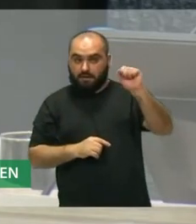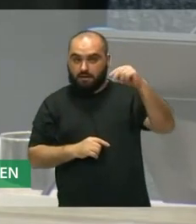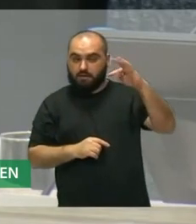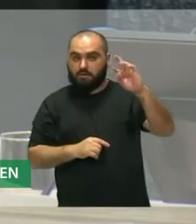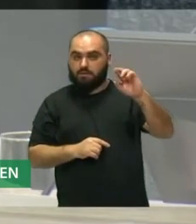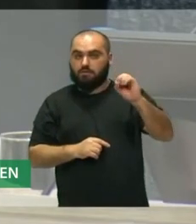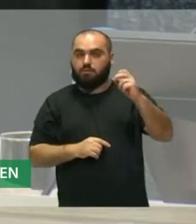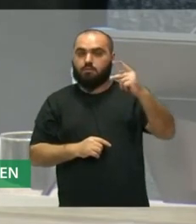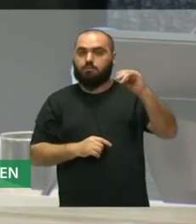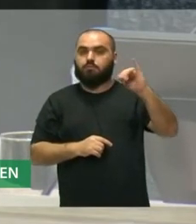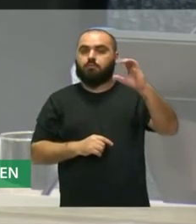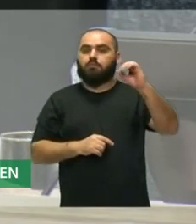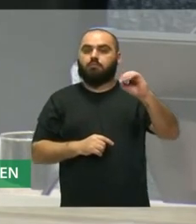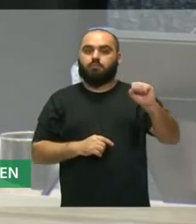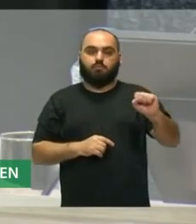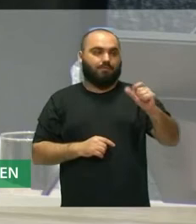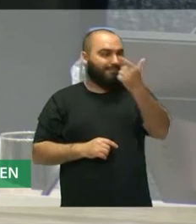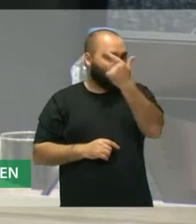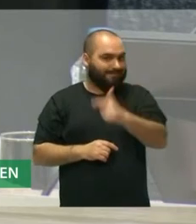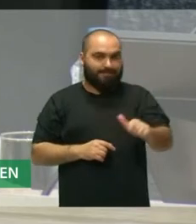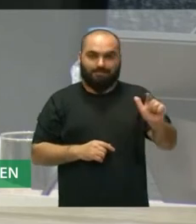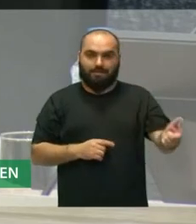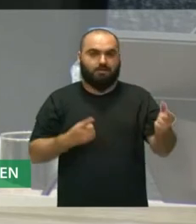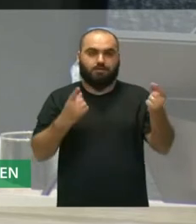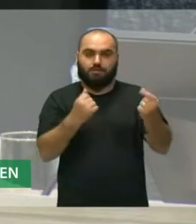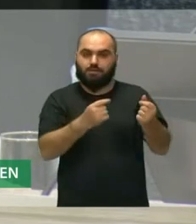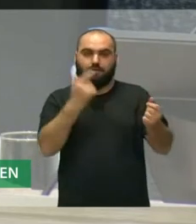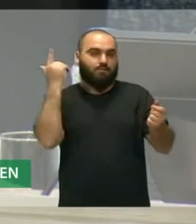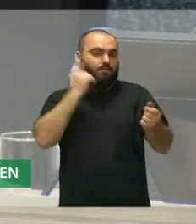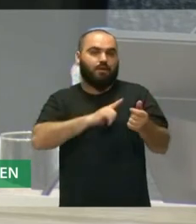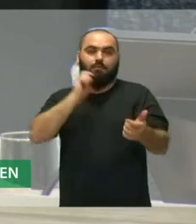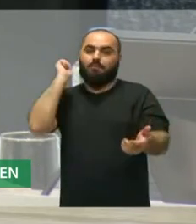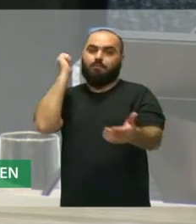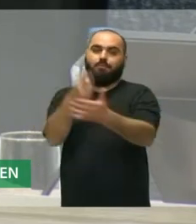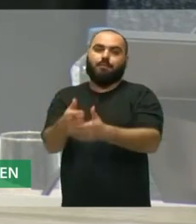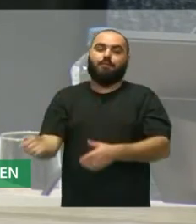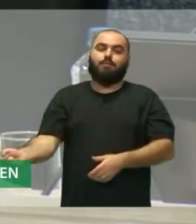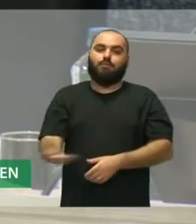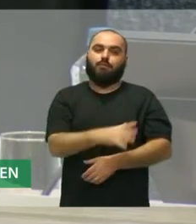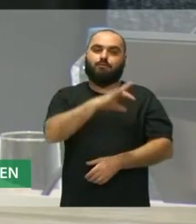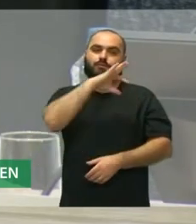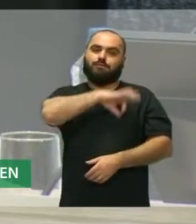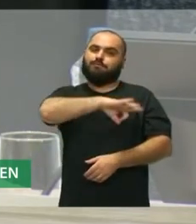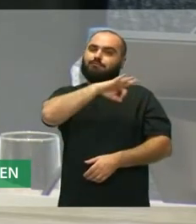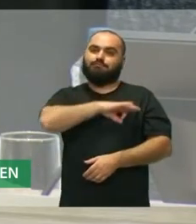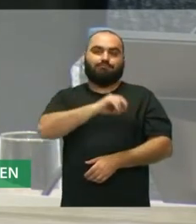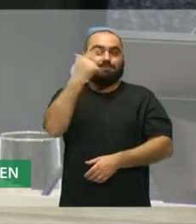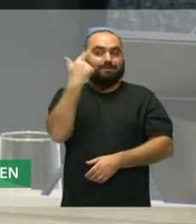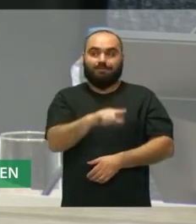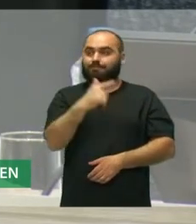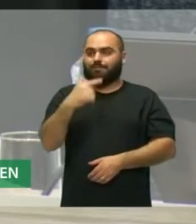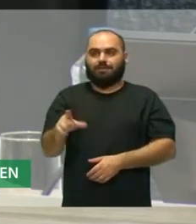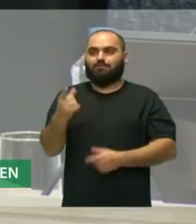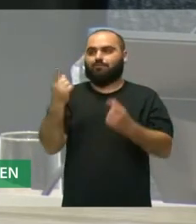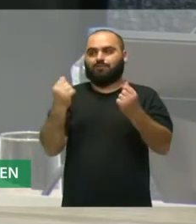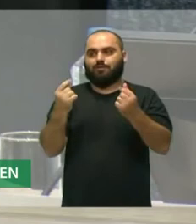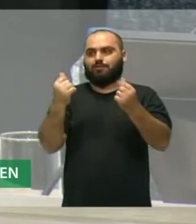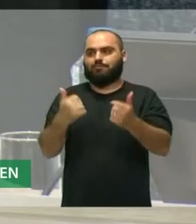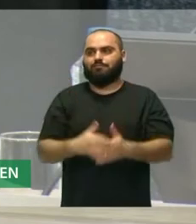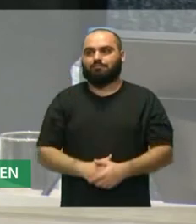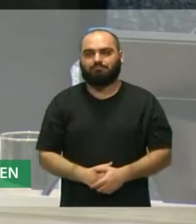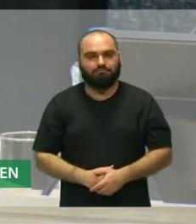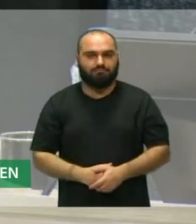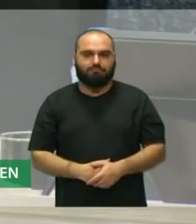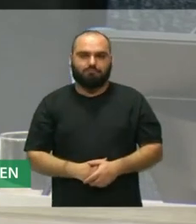nós não temos recurso para bancar o novo piso de enfermagem. Não temos. Então, não tem nem como